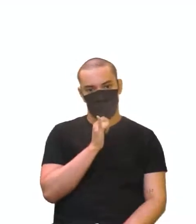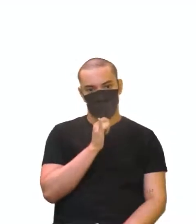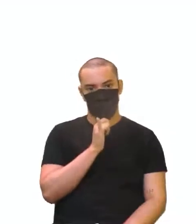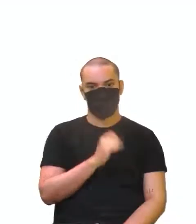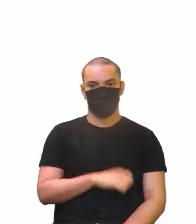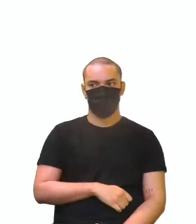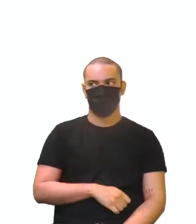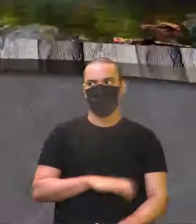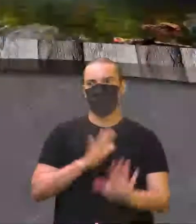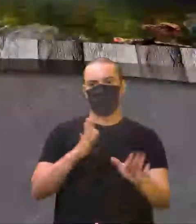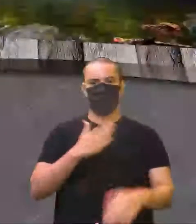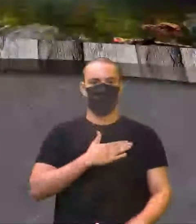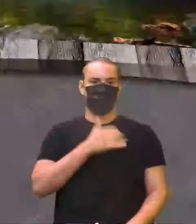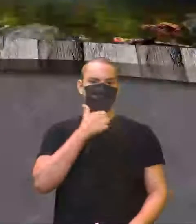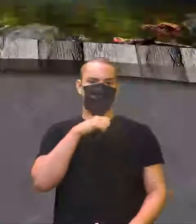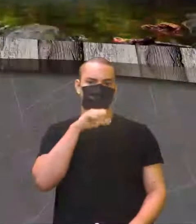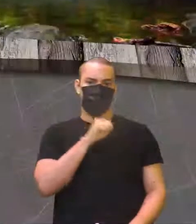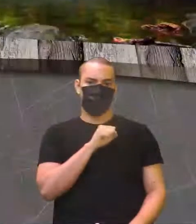mim, minha mãe,